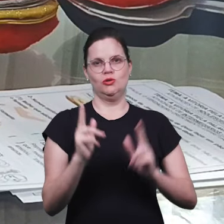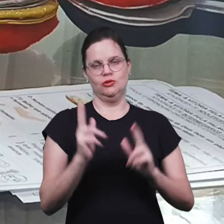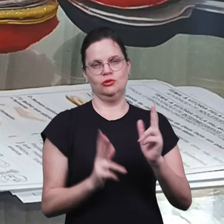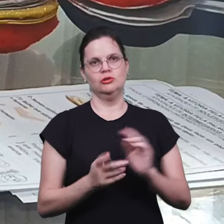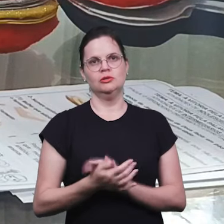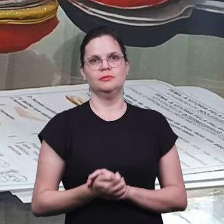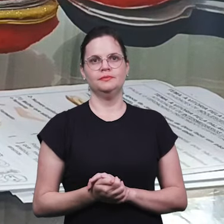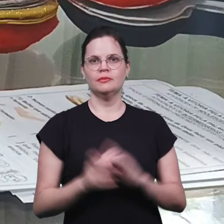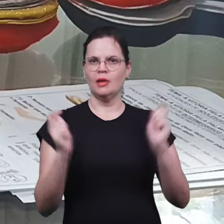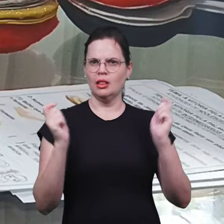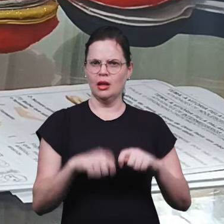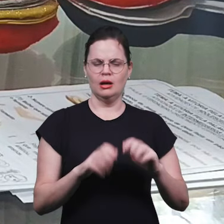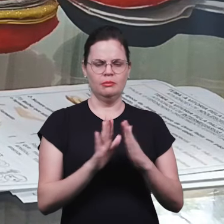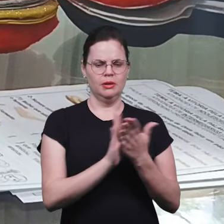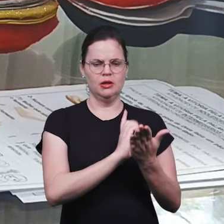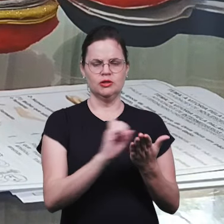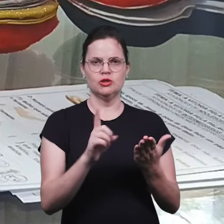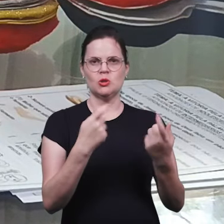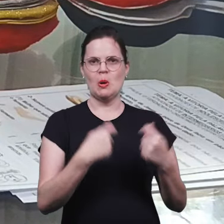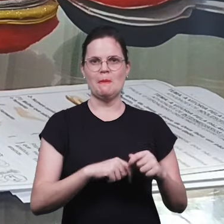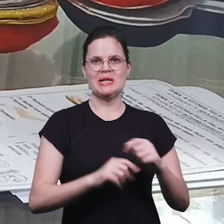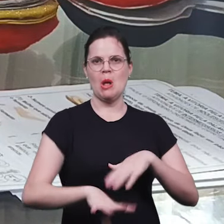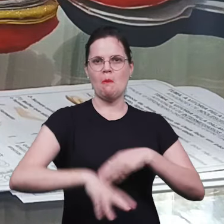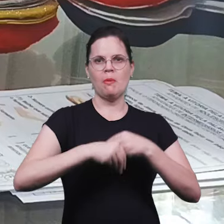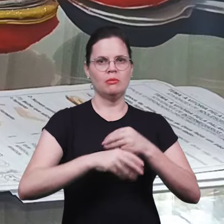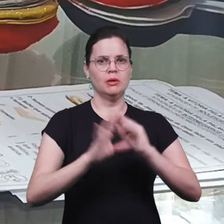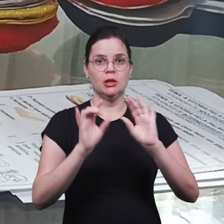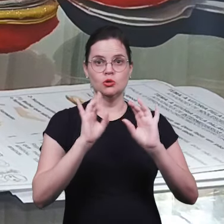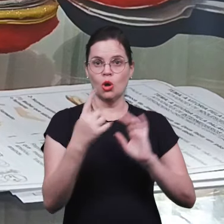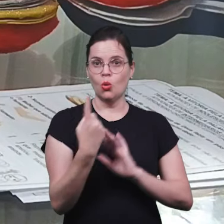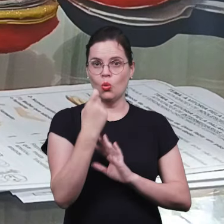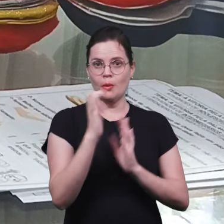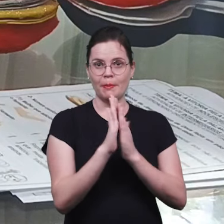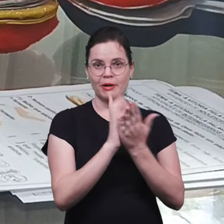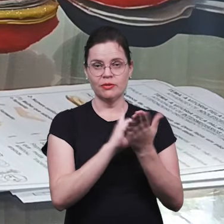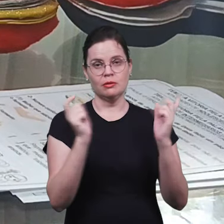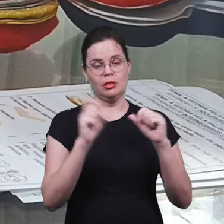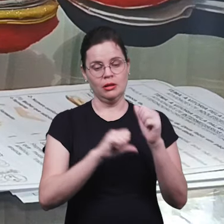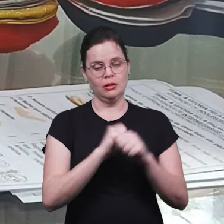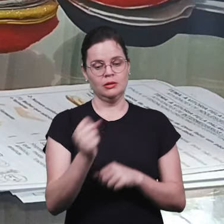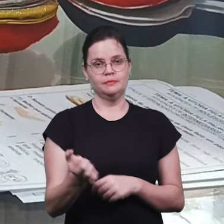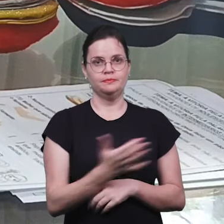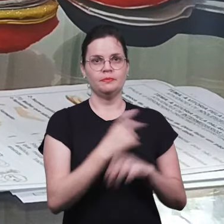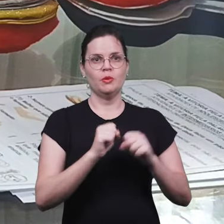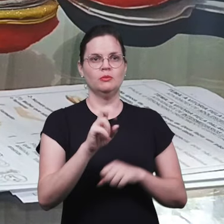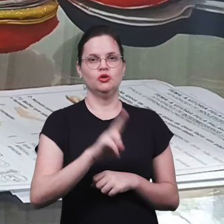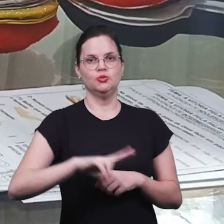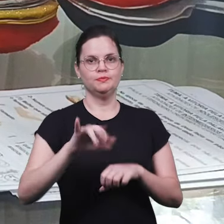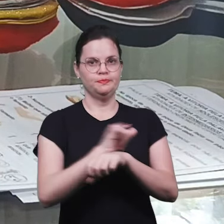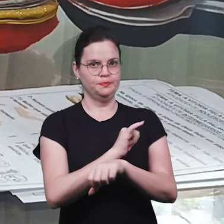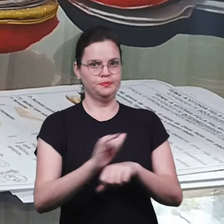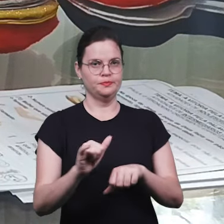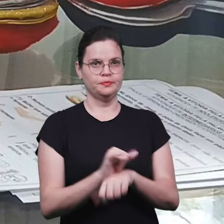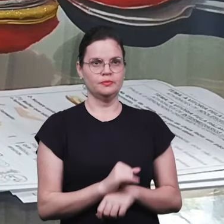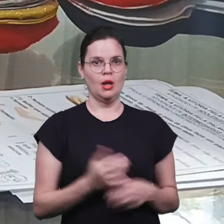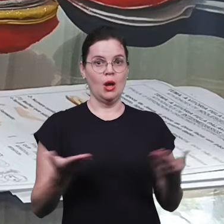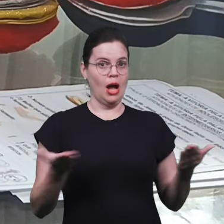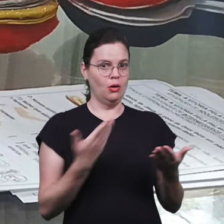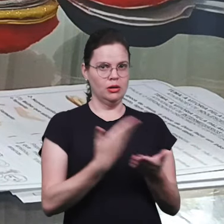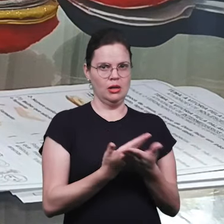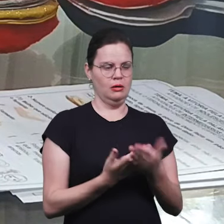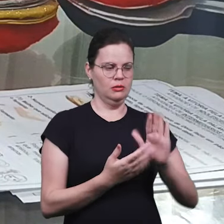nada. Basta a palavra do Senhor para que o nosso coração seja transformado. Então pode utilizar essas caixinhas também. Nós não